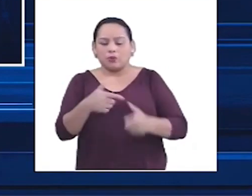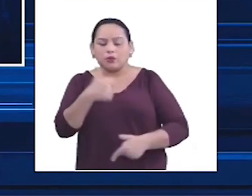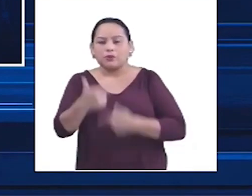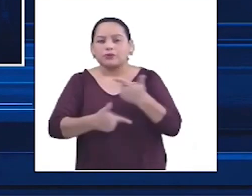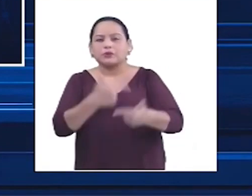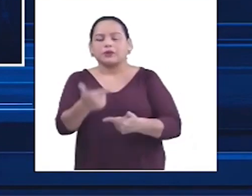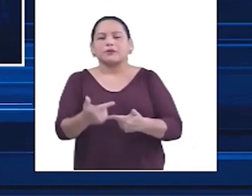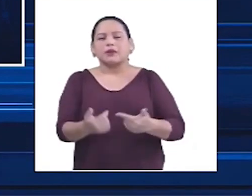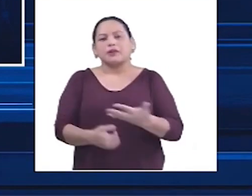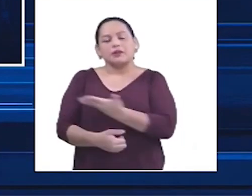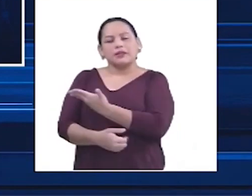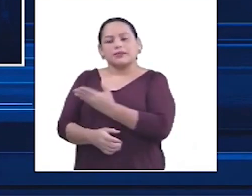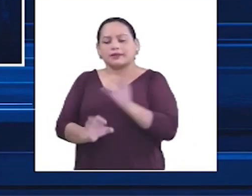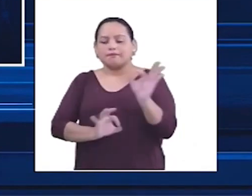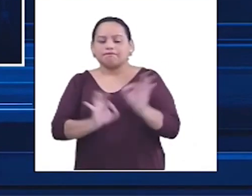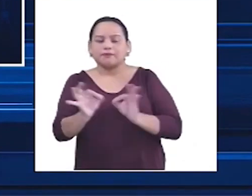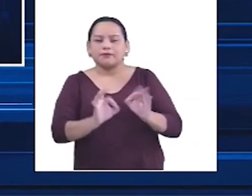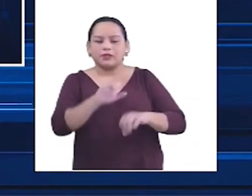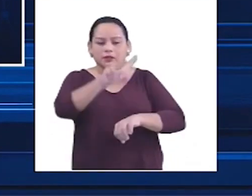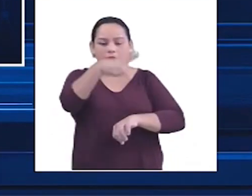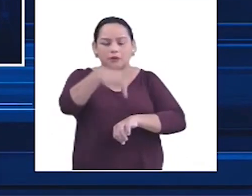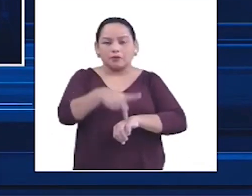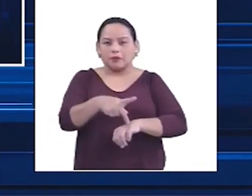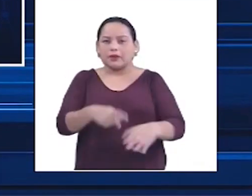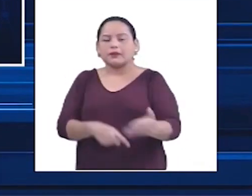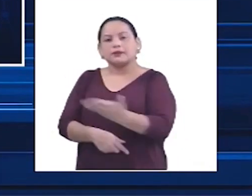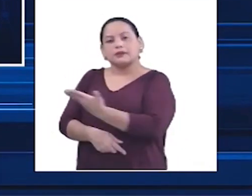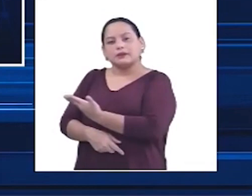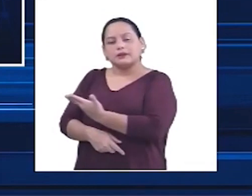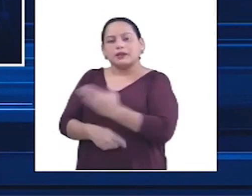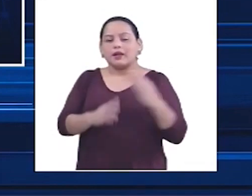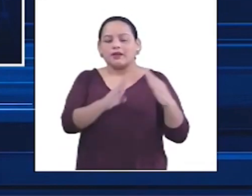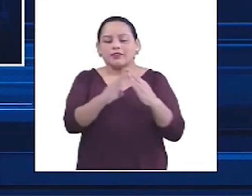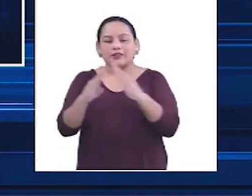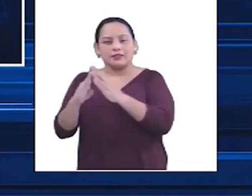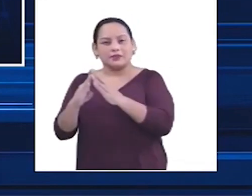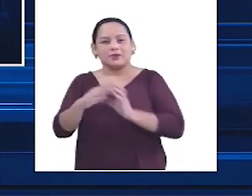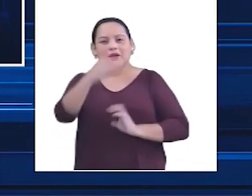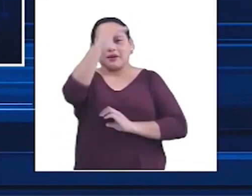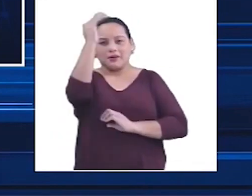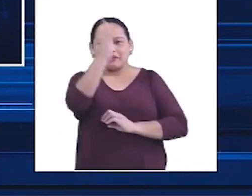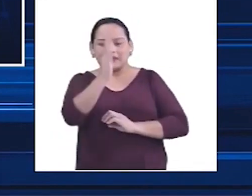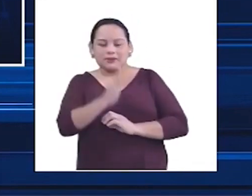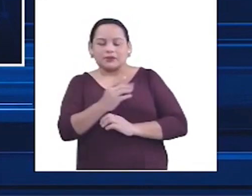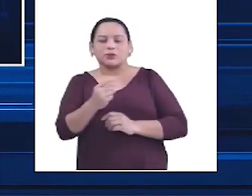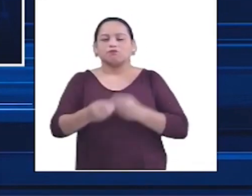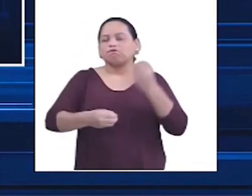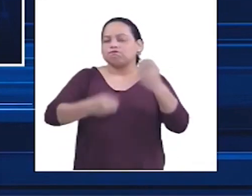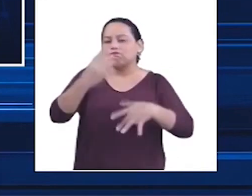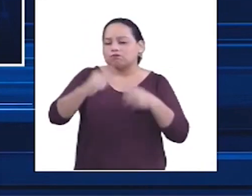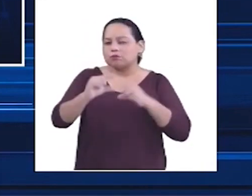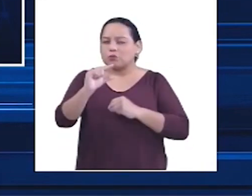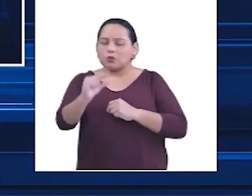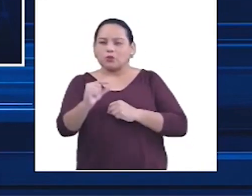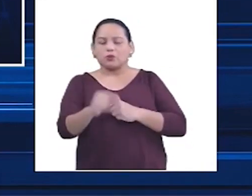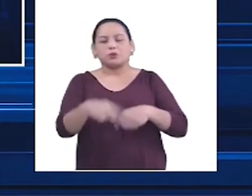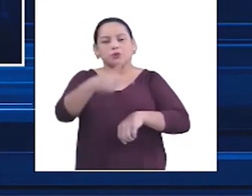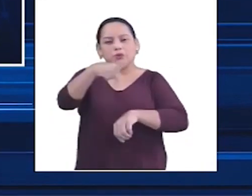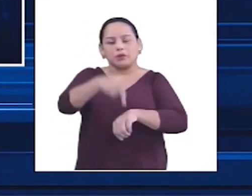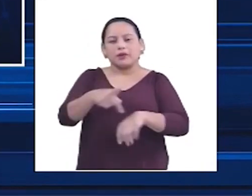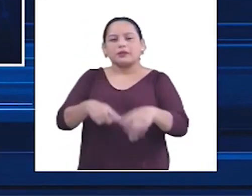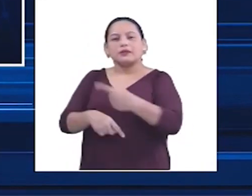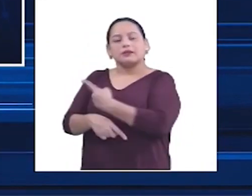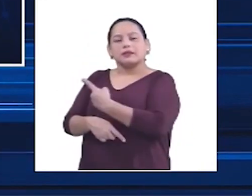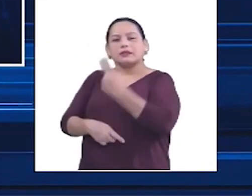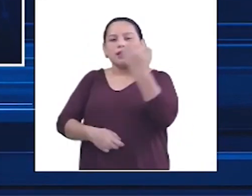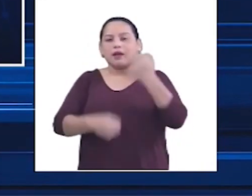aí feitas, né, nesse país que é o nosso vizinho. Tá certo, gente? Um pouquinho aí sobre a Guyana, que é o país